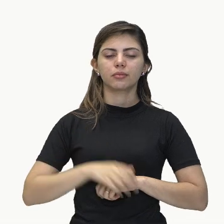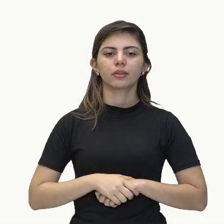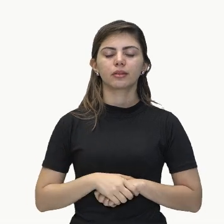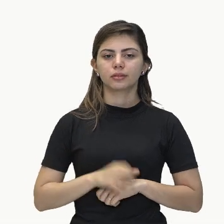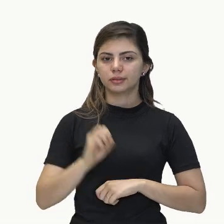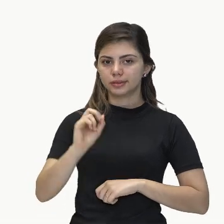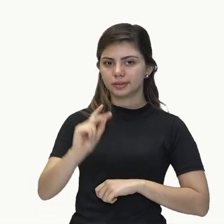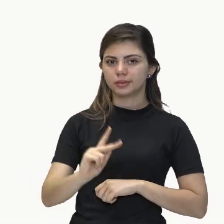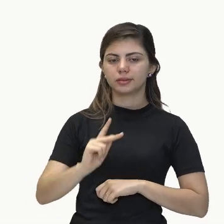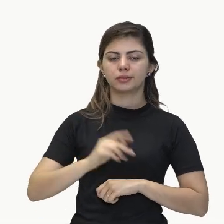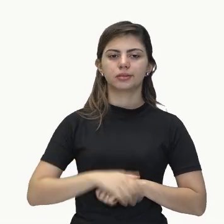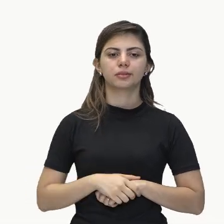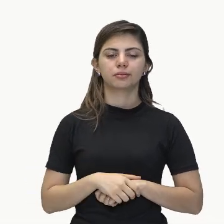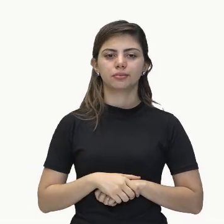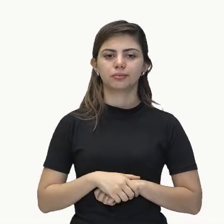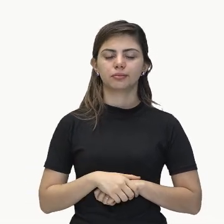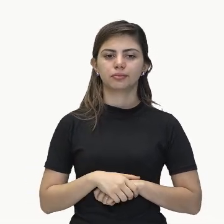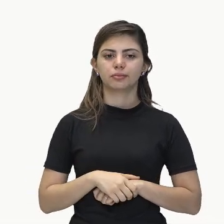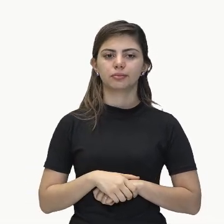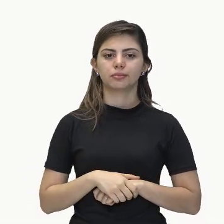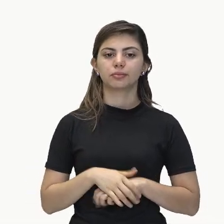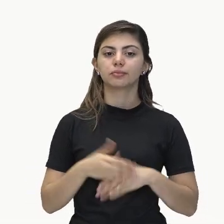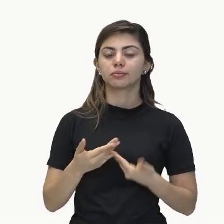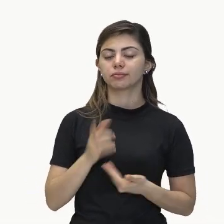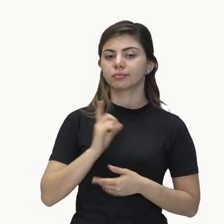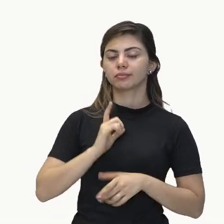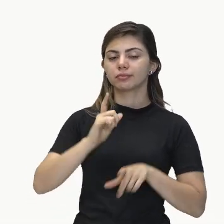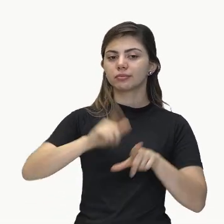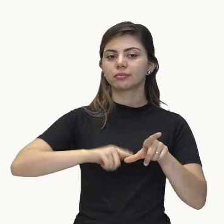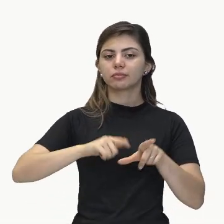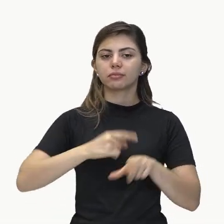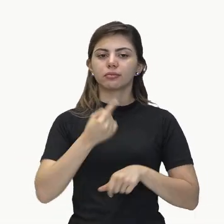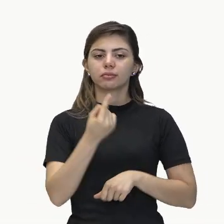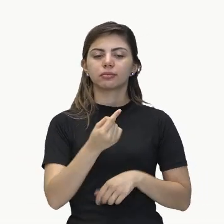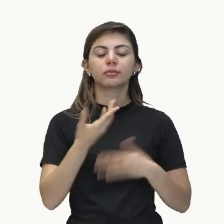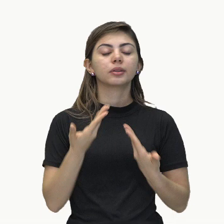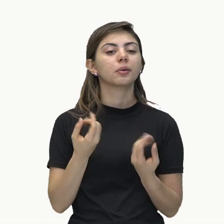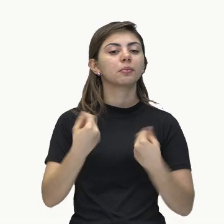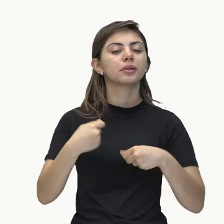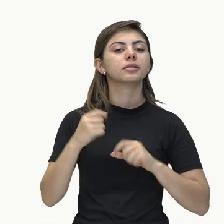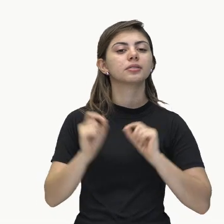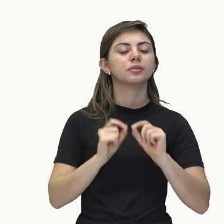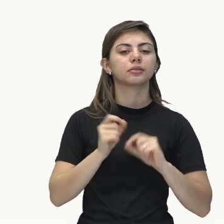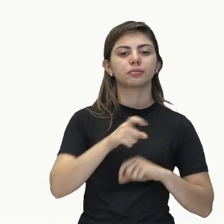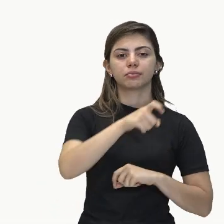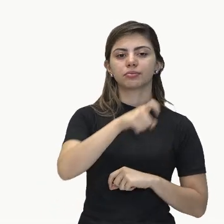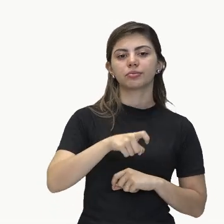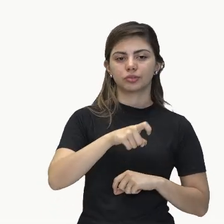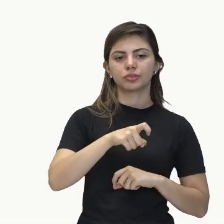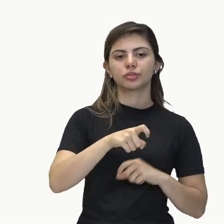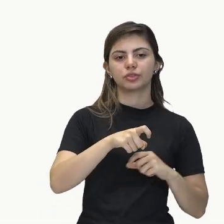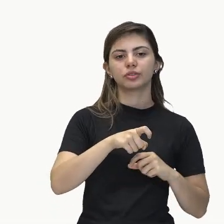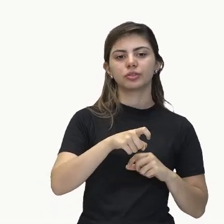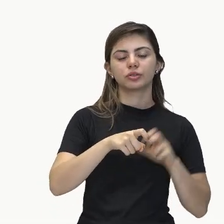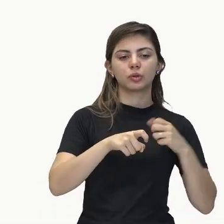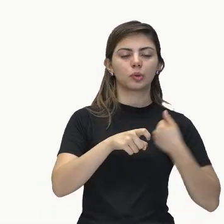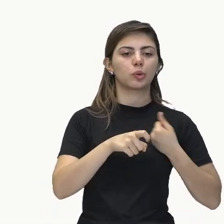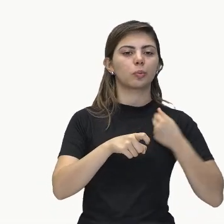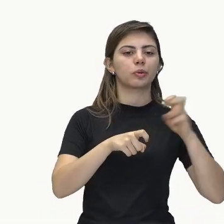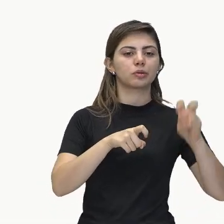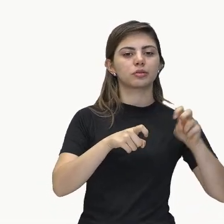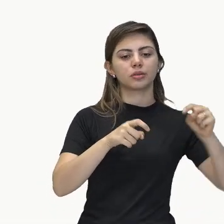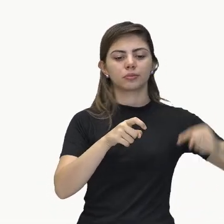Ok? E aí, eu já tenho agora apenas uma letra. Então, eu tenho que deixar meu x sozinho. Então, o 5